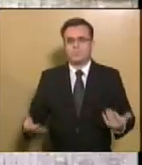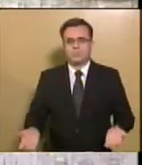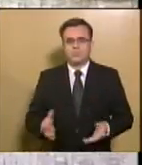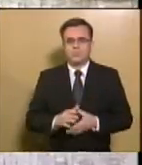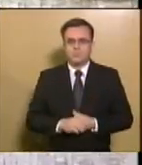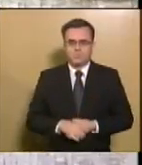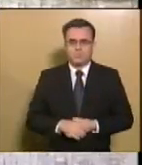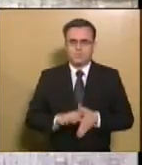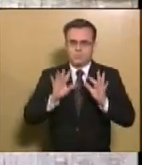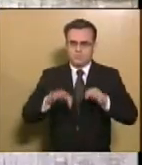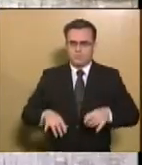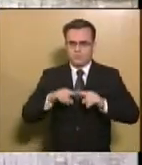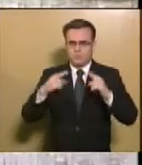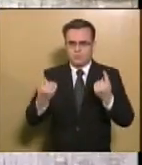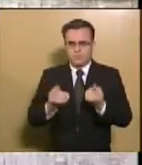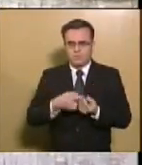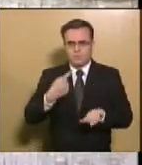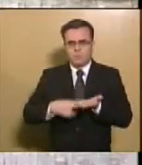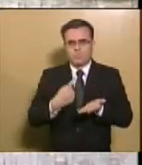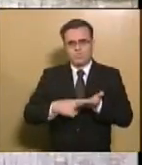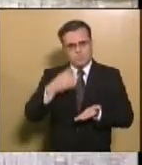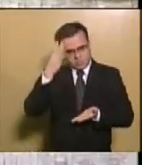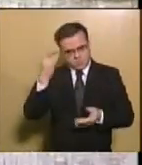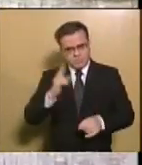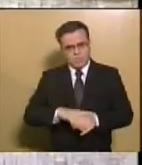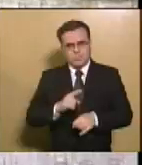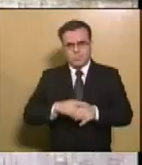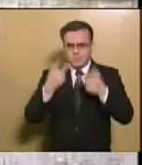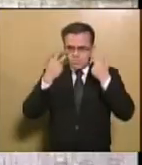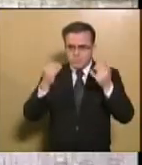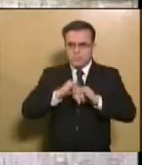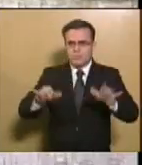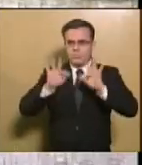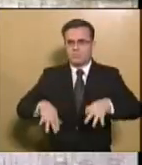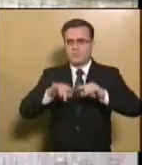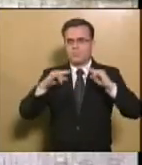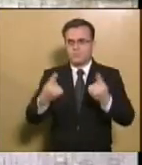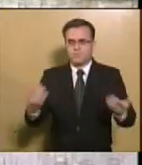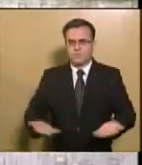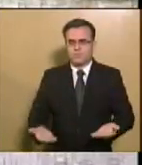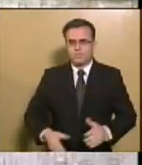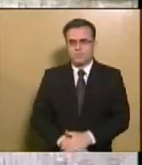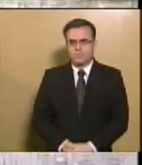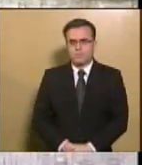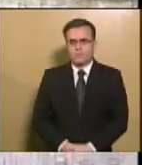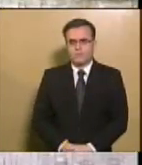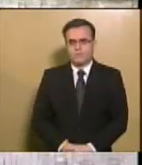encerrar a sessão, quero convocar um para amanhã no horário regimental. Declaro encerrada a presente sessão.